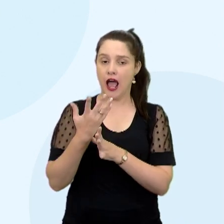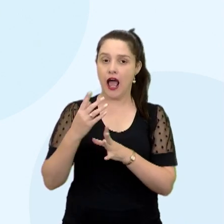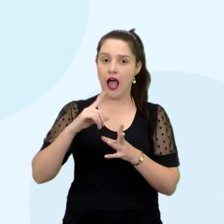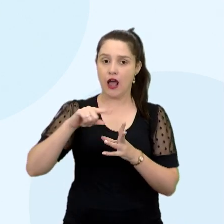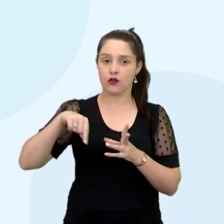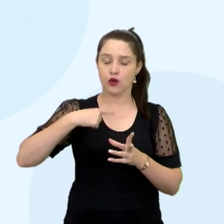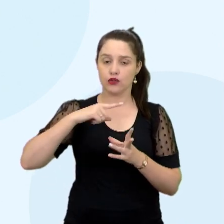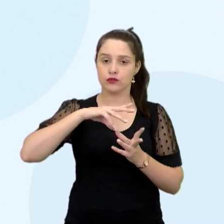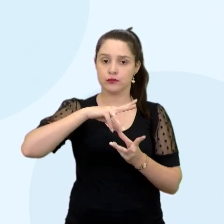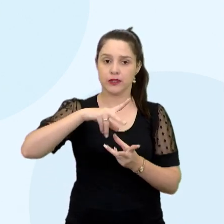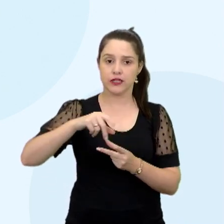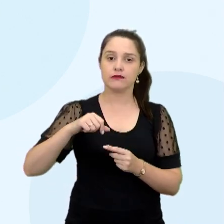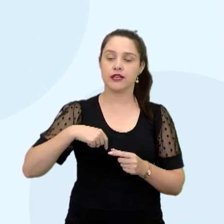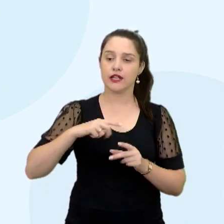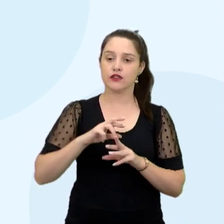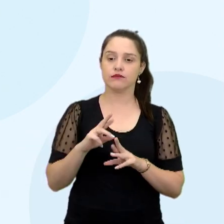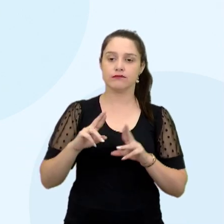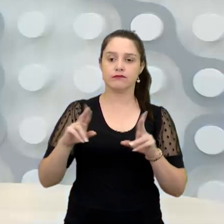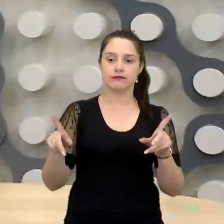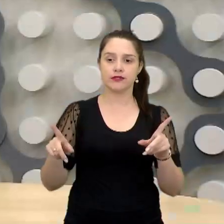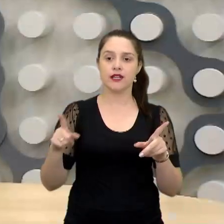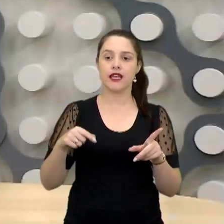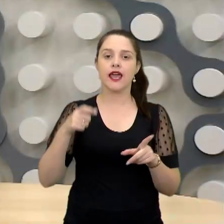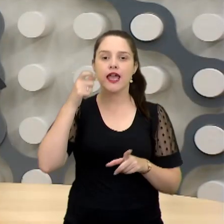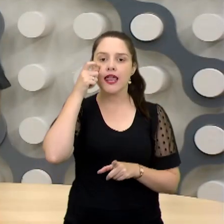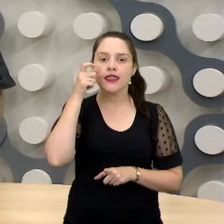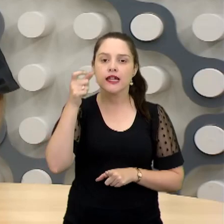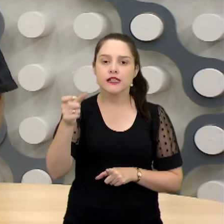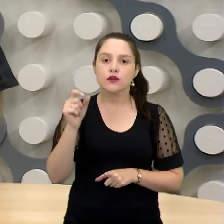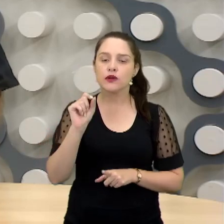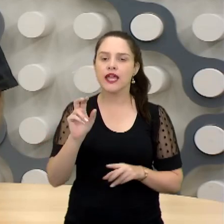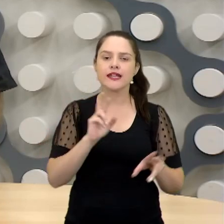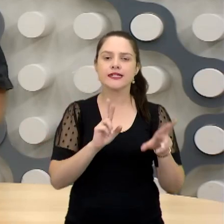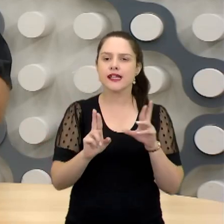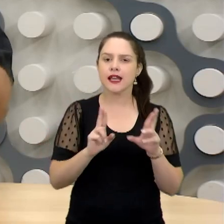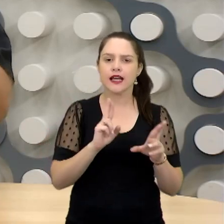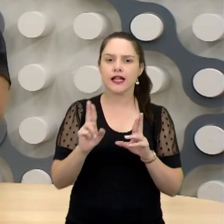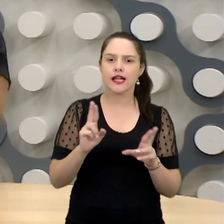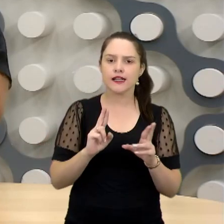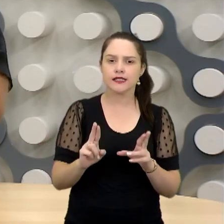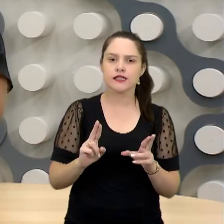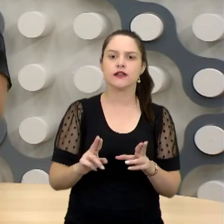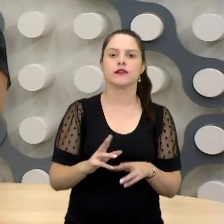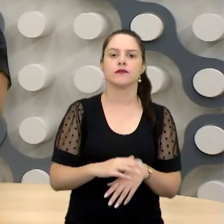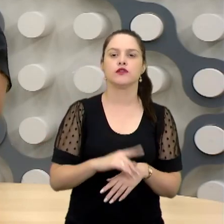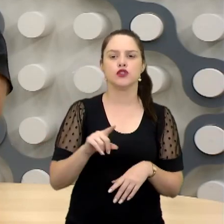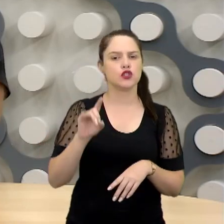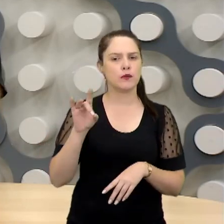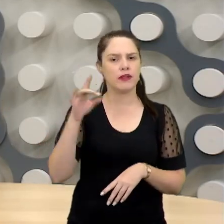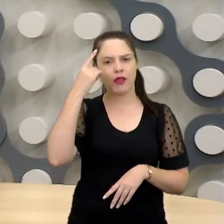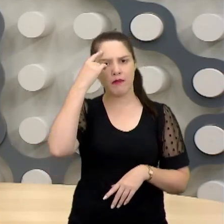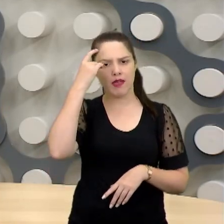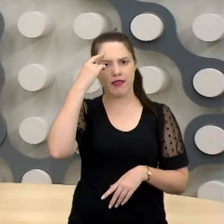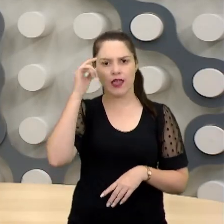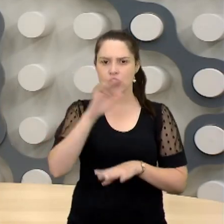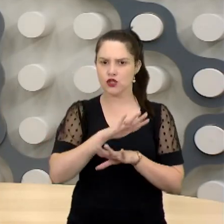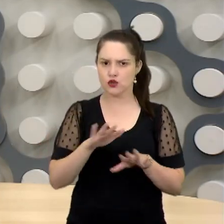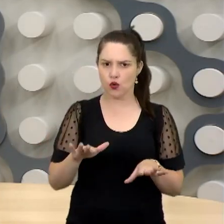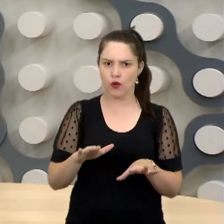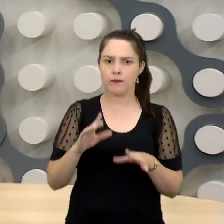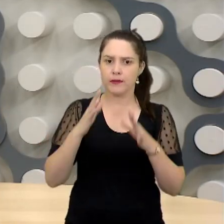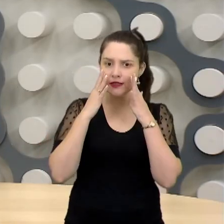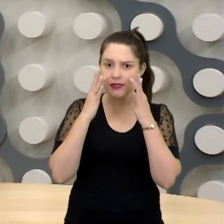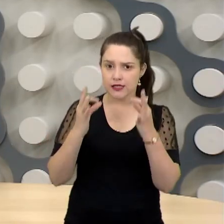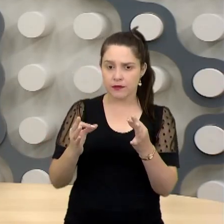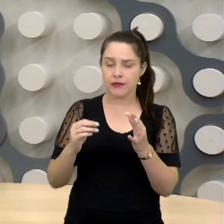Então vejam que diferença aí interessante nessa relação, né? Então, só para vocês terem uma ideia. Então tem que prestar bastante atenção do que